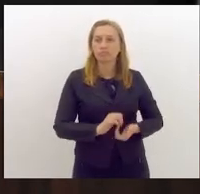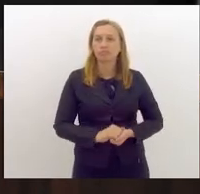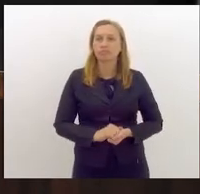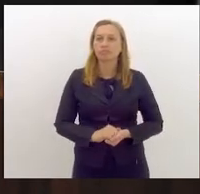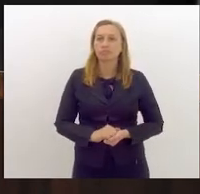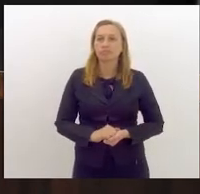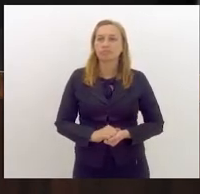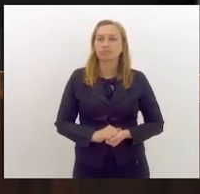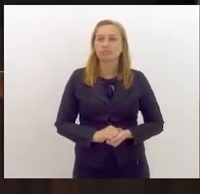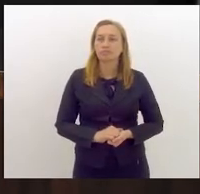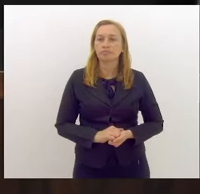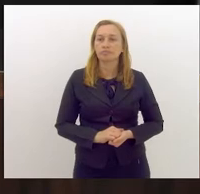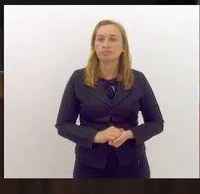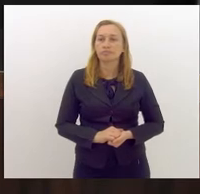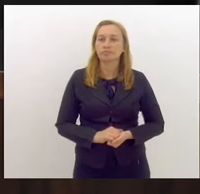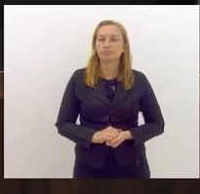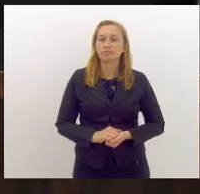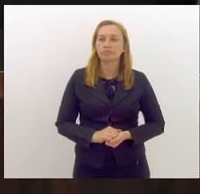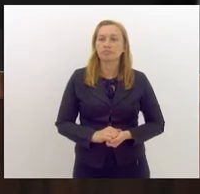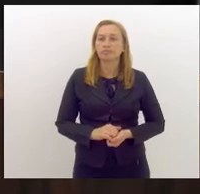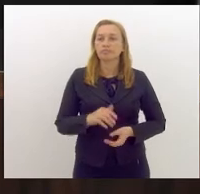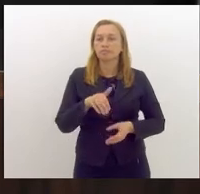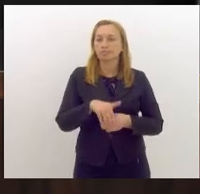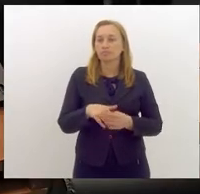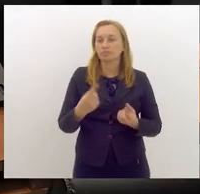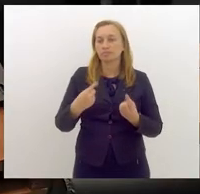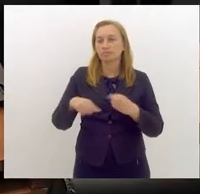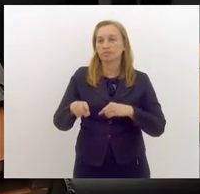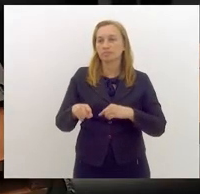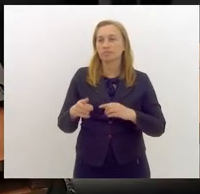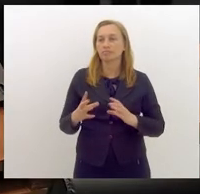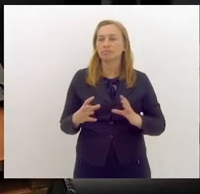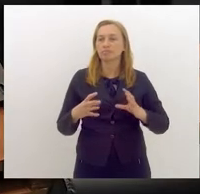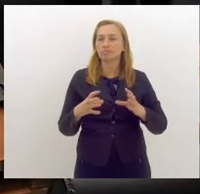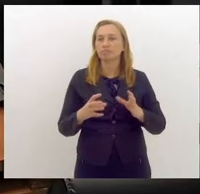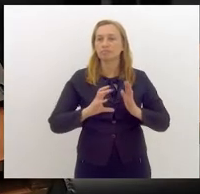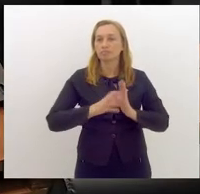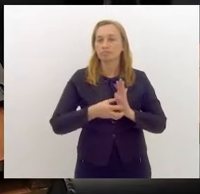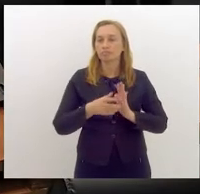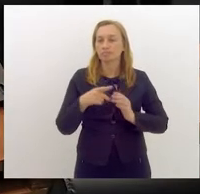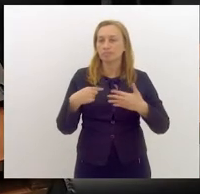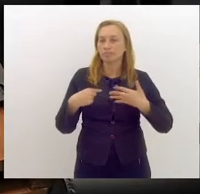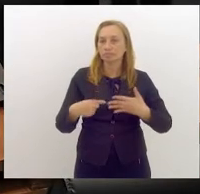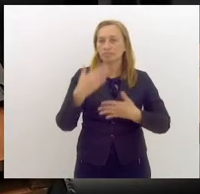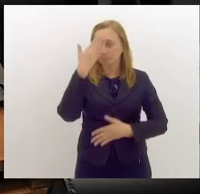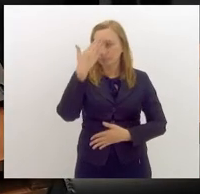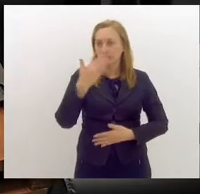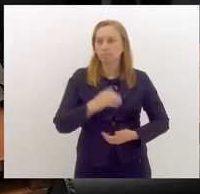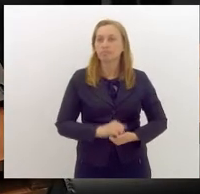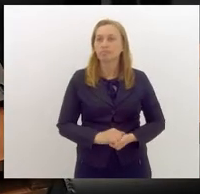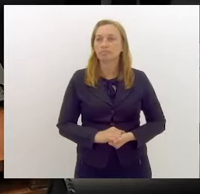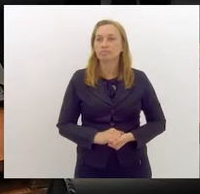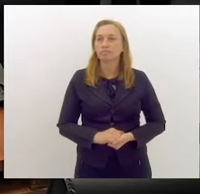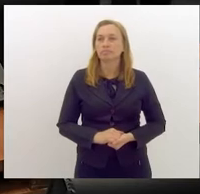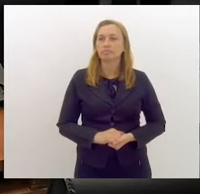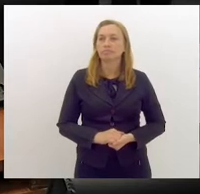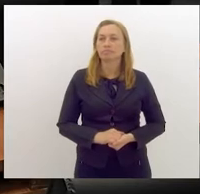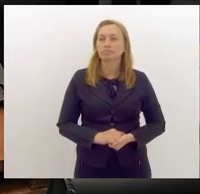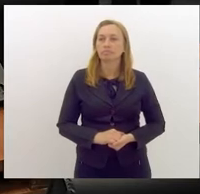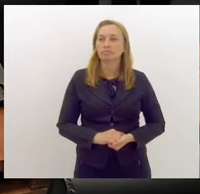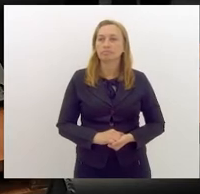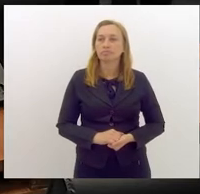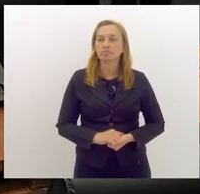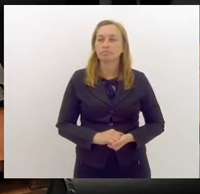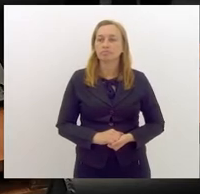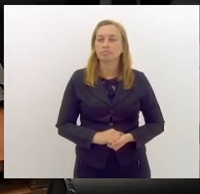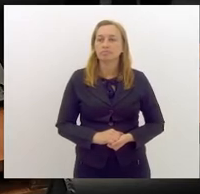por favor senhor presidente consignar o voto contrário da mancada do pessoal obrigado bota o contrário da bancada